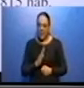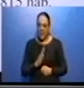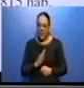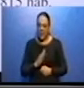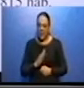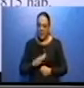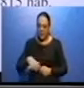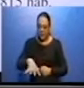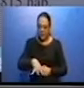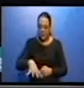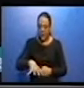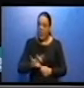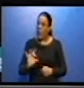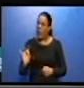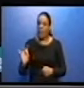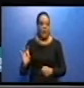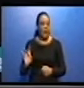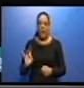só nas capitais.